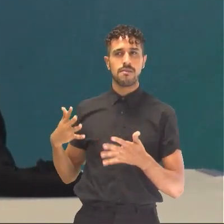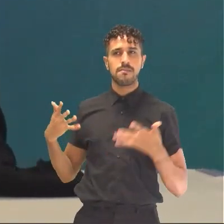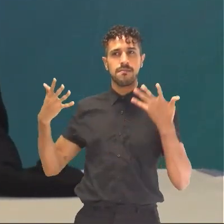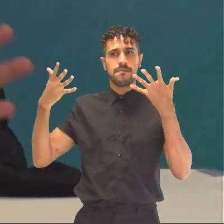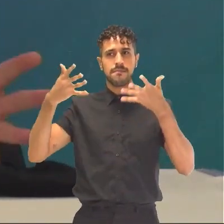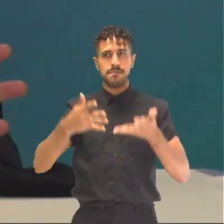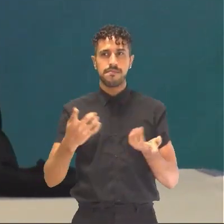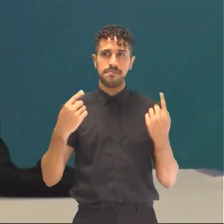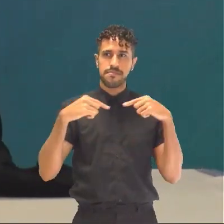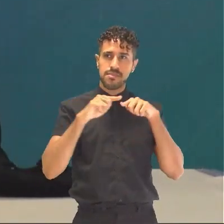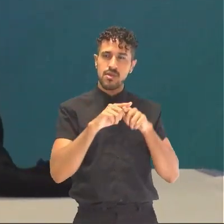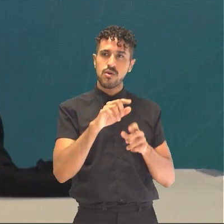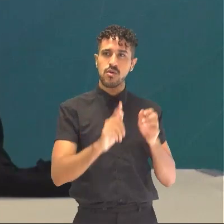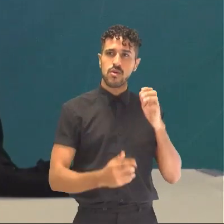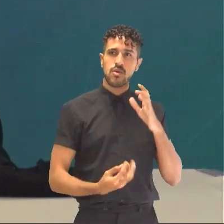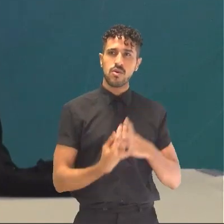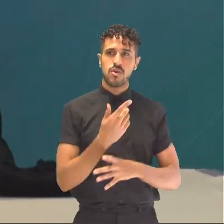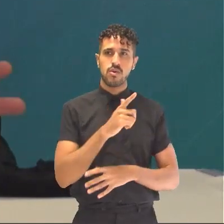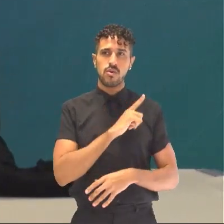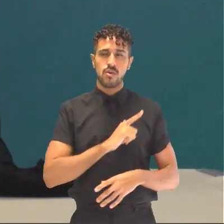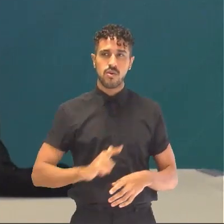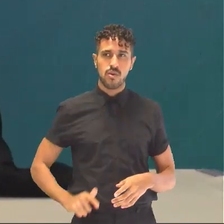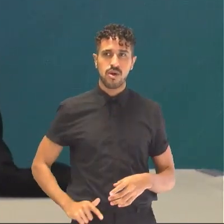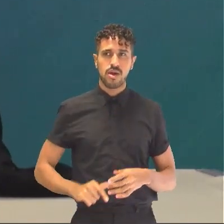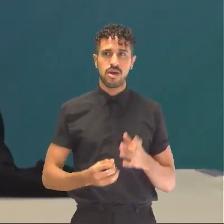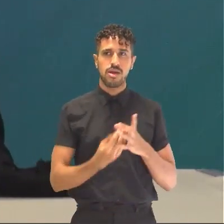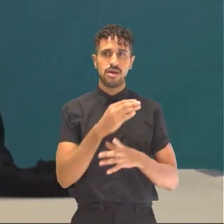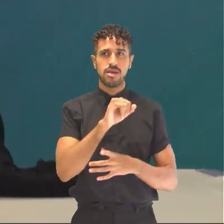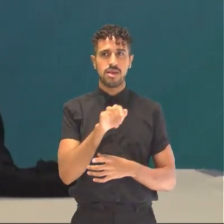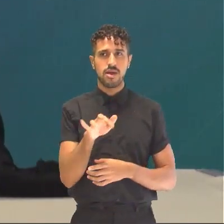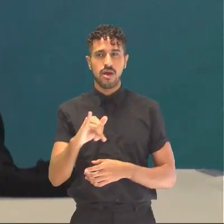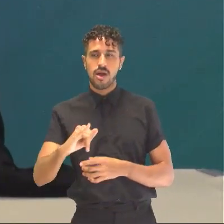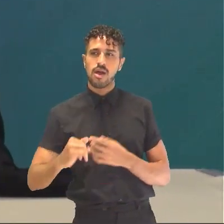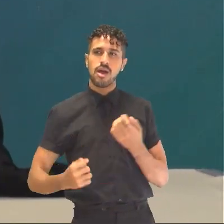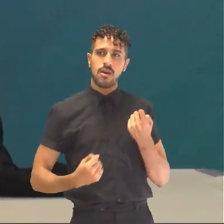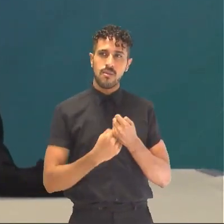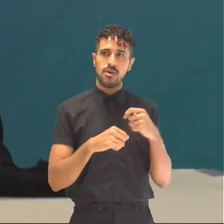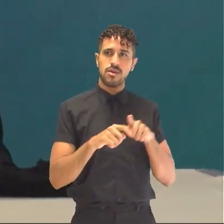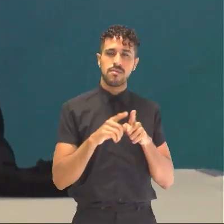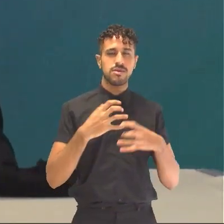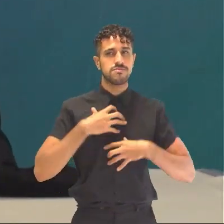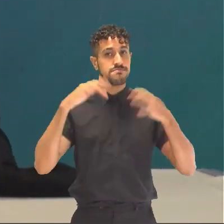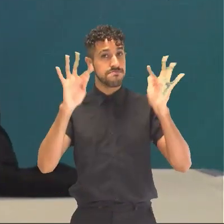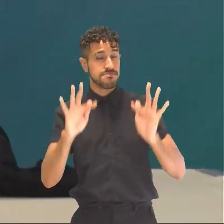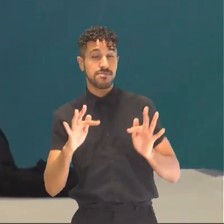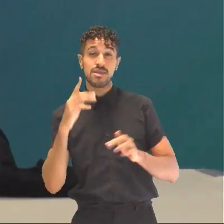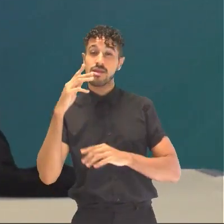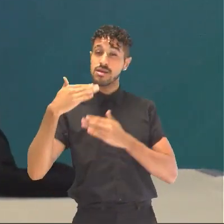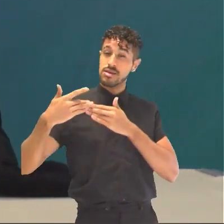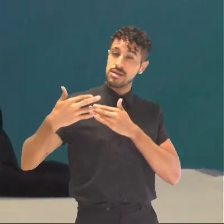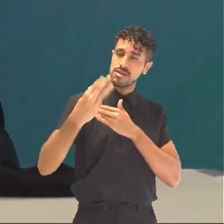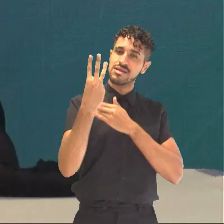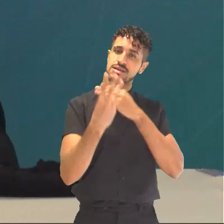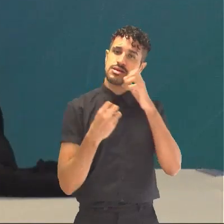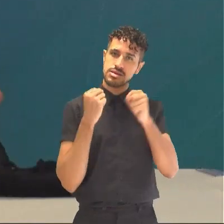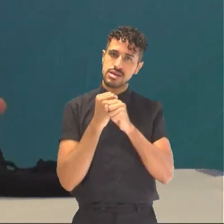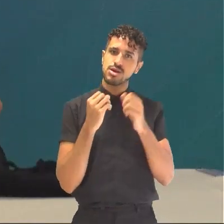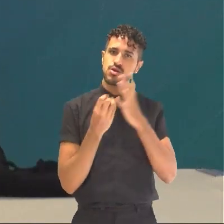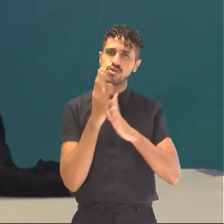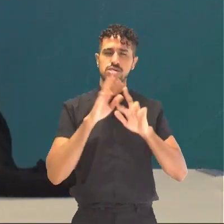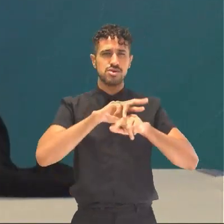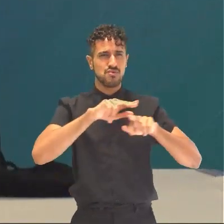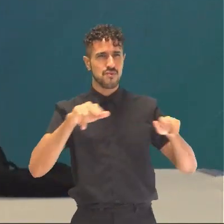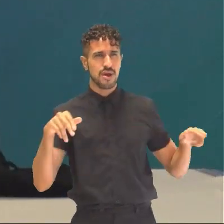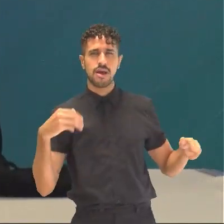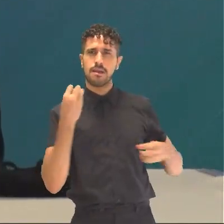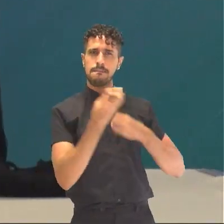governo e eu participei da criação da CEALF, né? Fui um grande apoiador também. Fico feliz que após 3 anos da criação, tem tantas